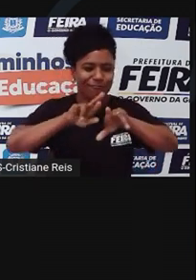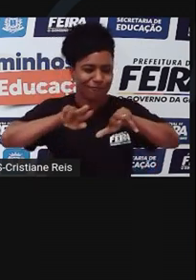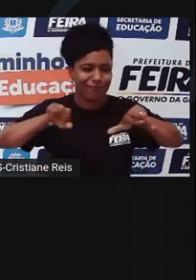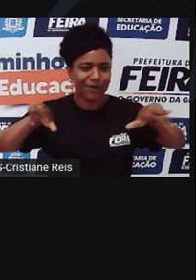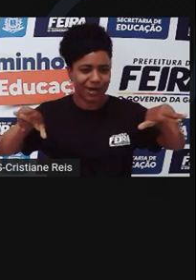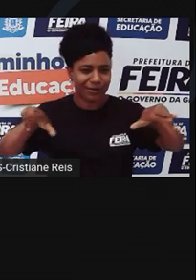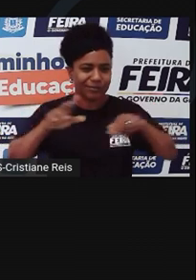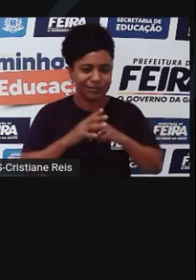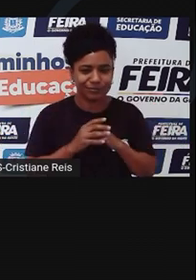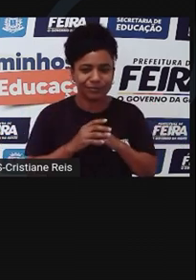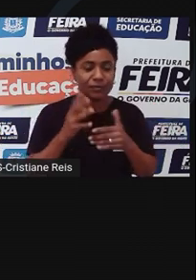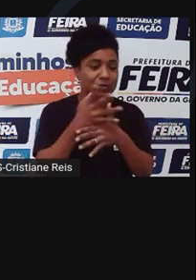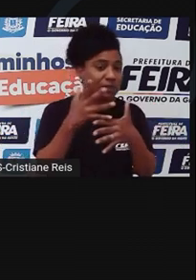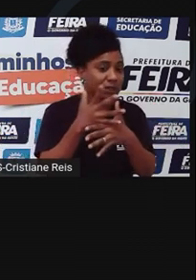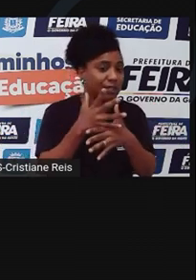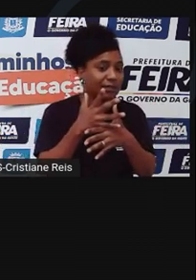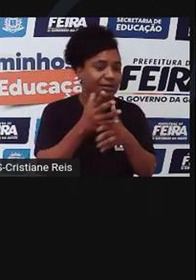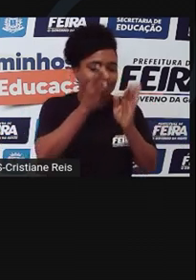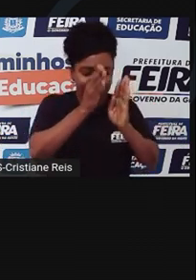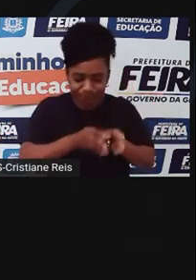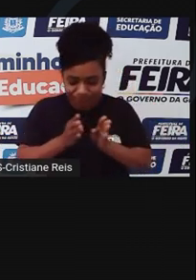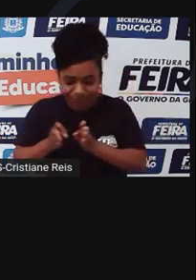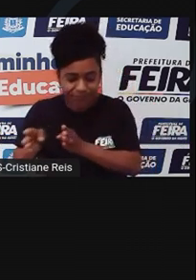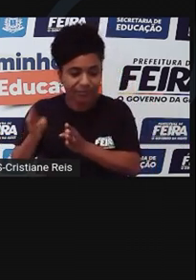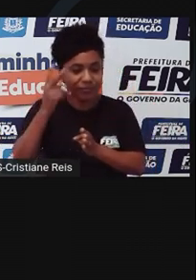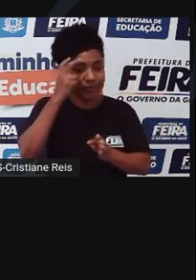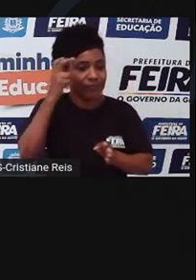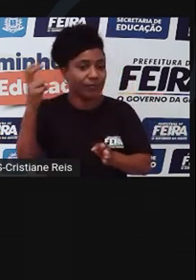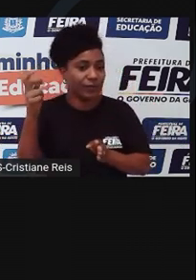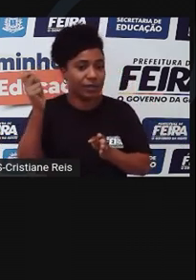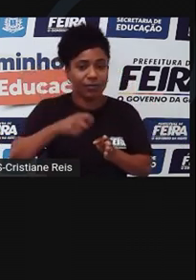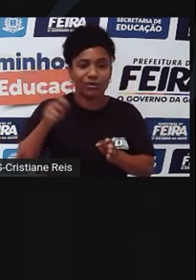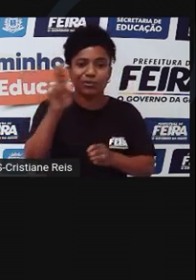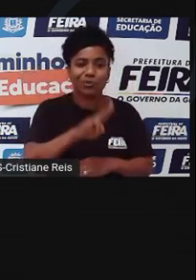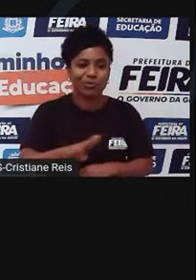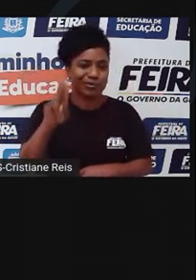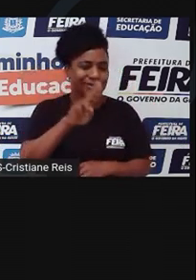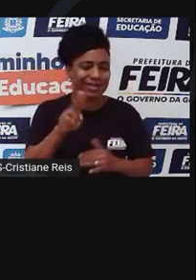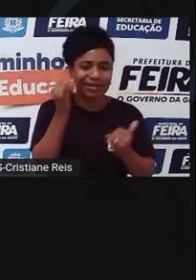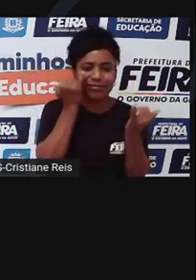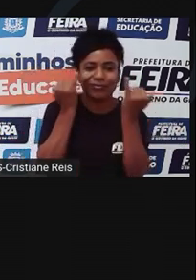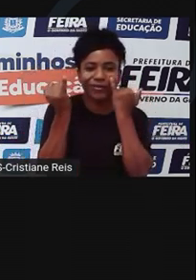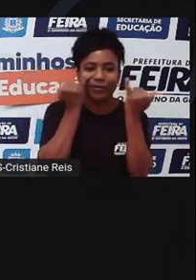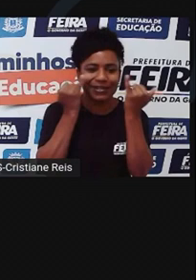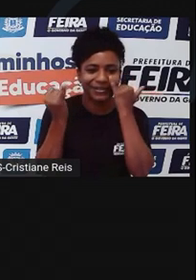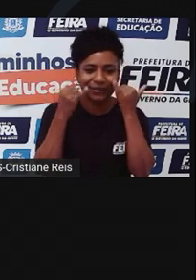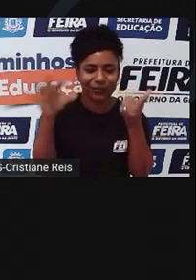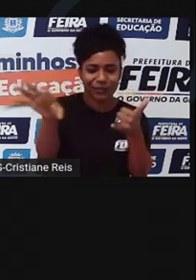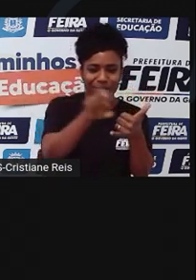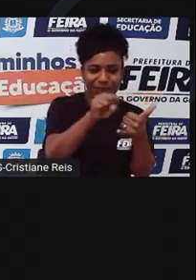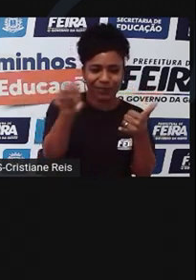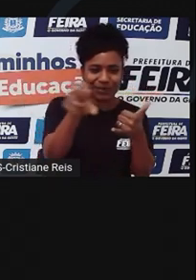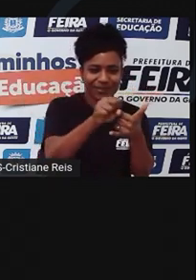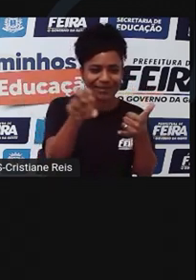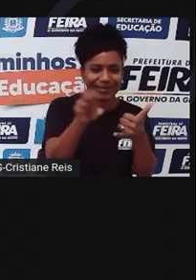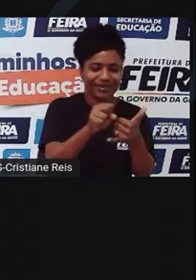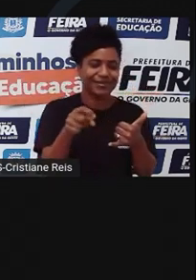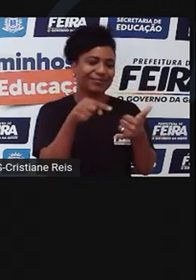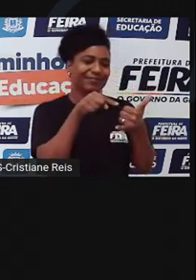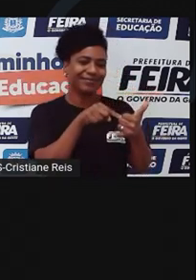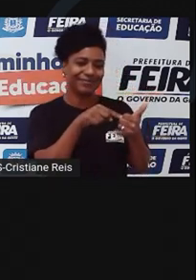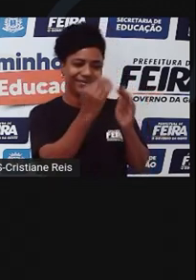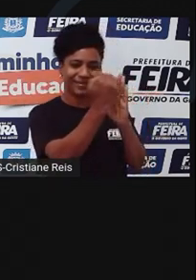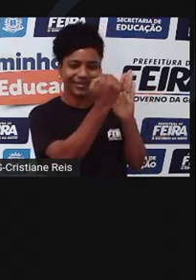o princípio é exatamente o mesmo utilizar dispositivos com sensores e outros componentes de hardware e